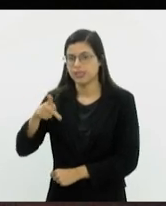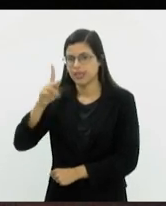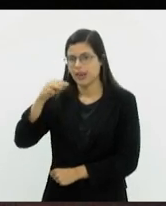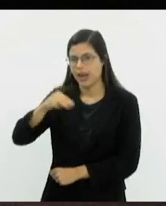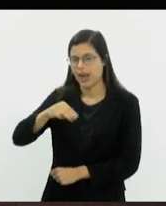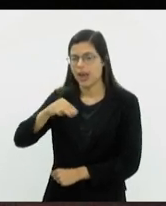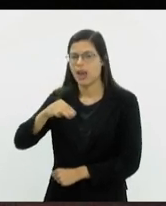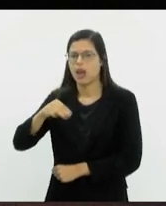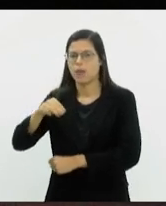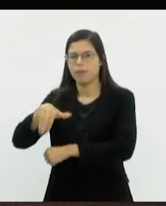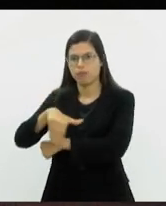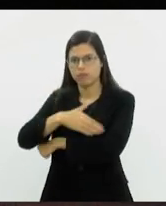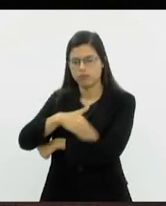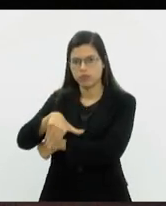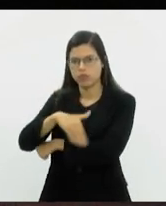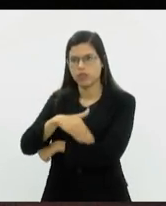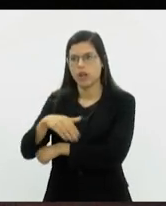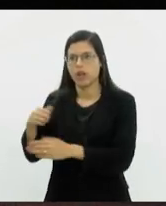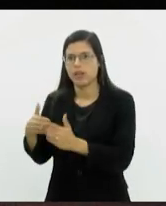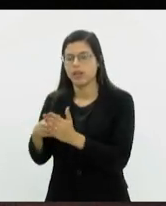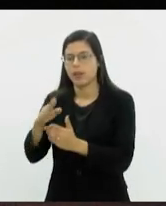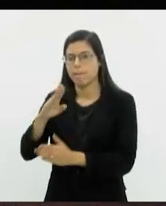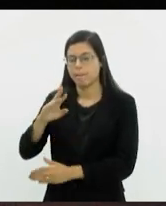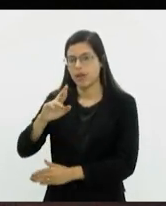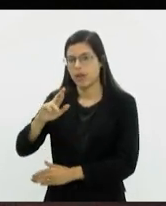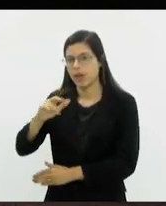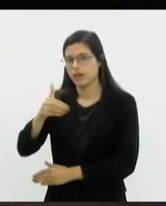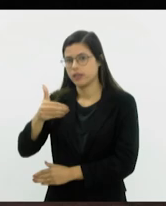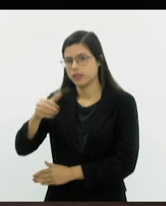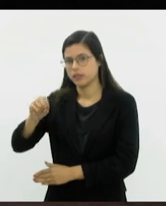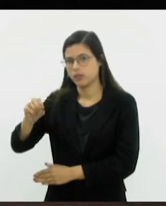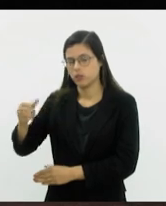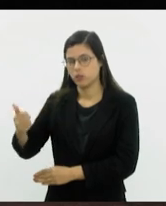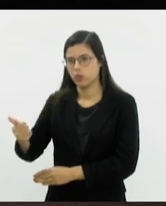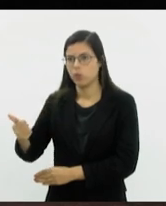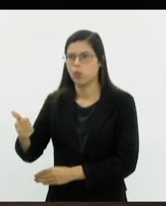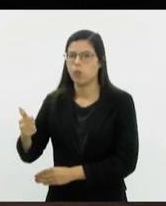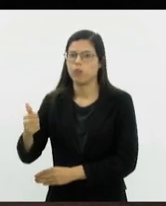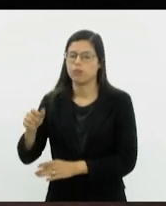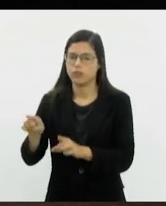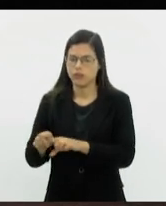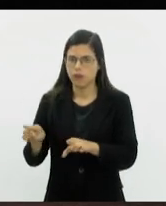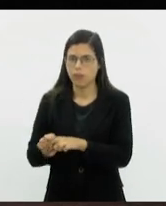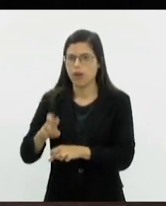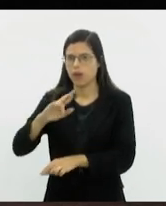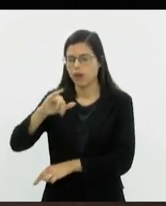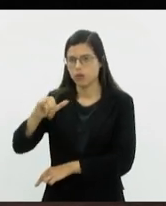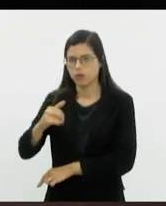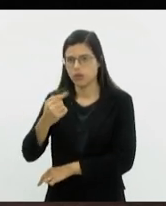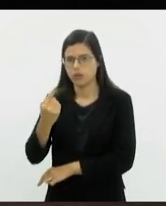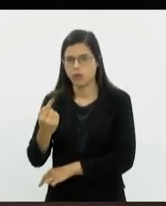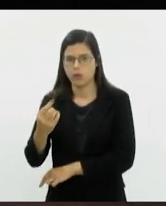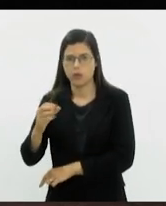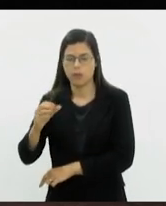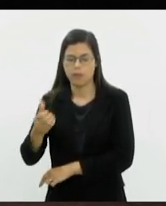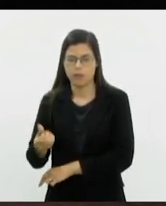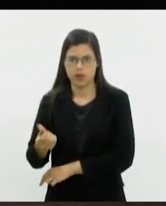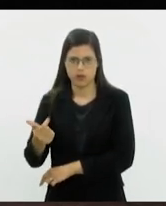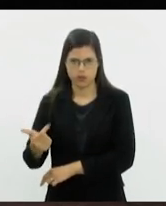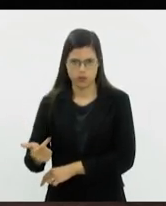asfalto, até a BR-101, saindo ali em Rio Dourado, a RJ-162. Nós temos a